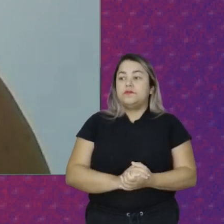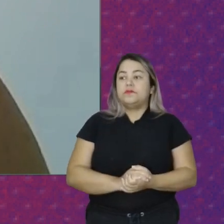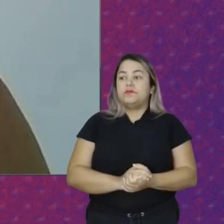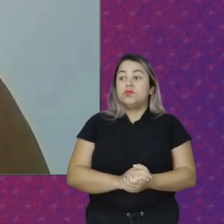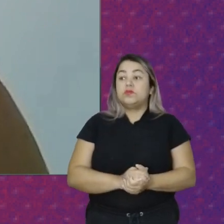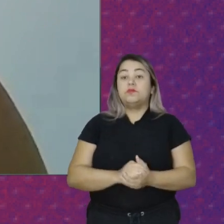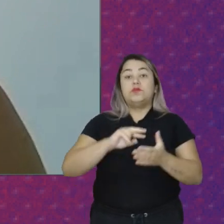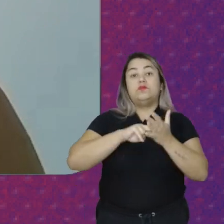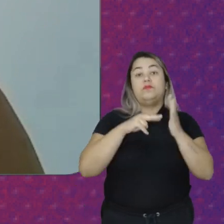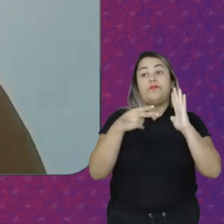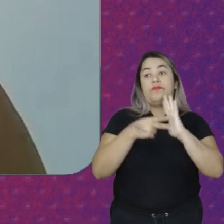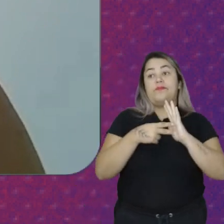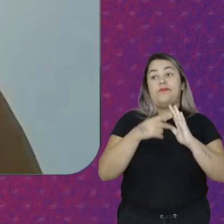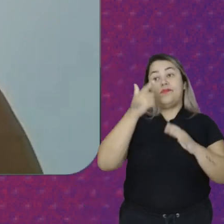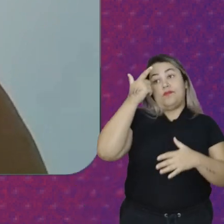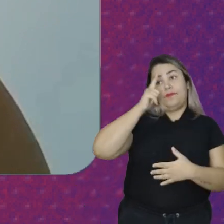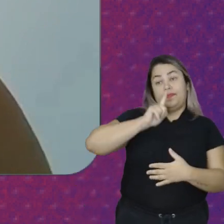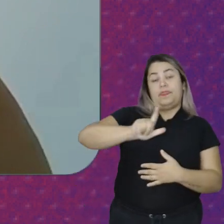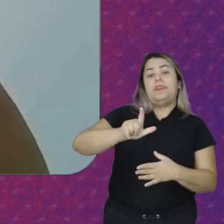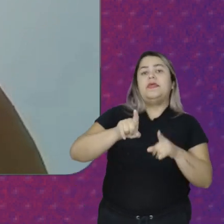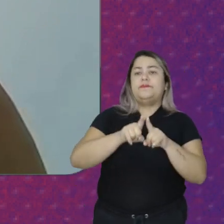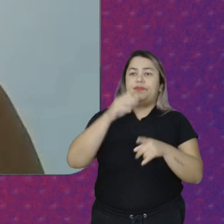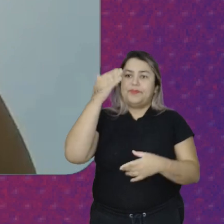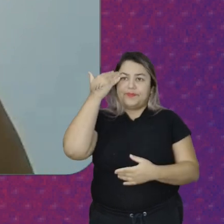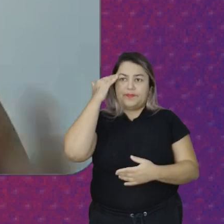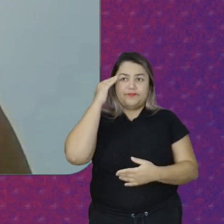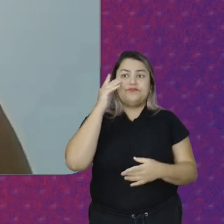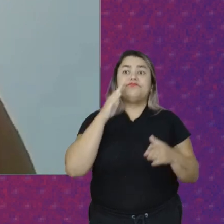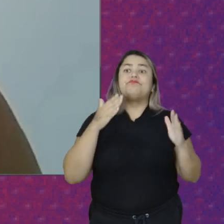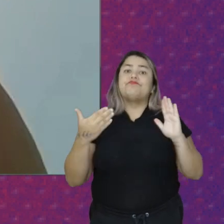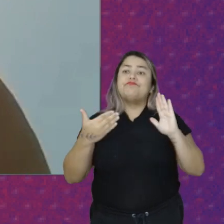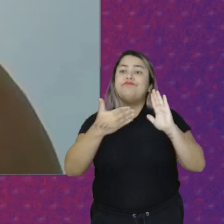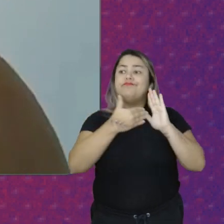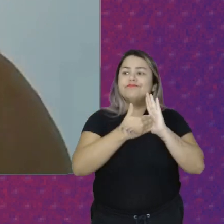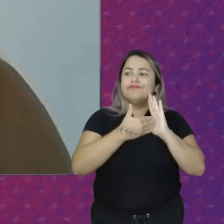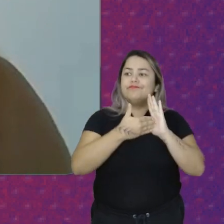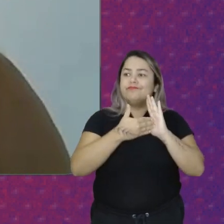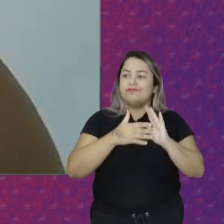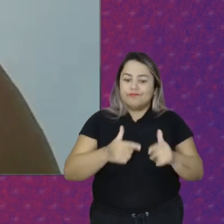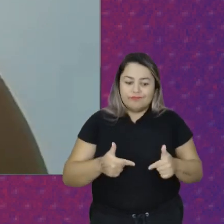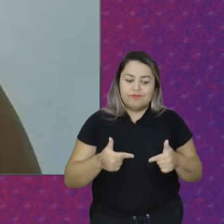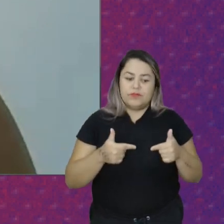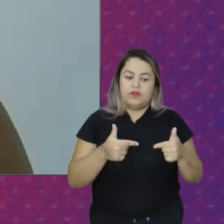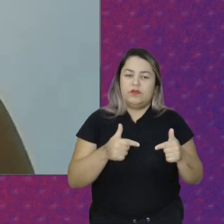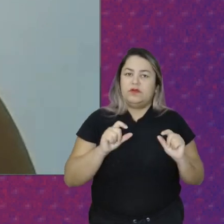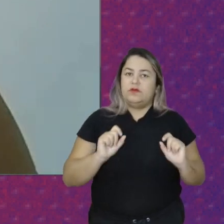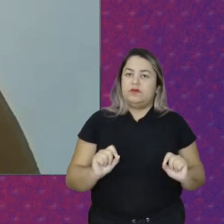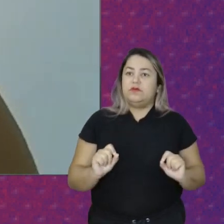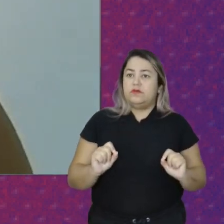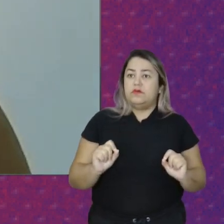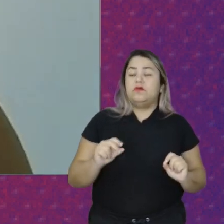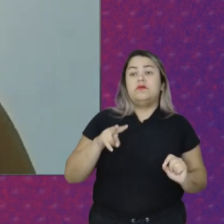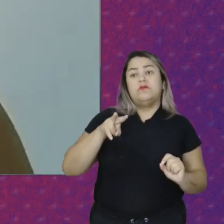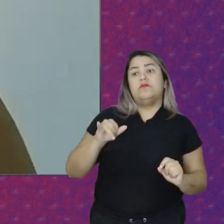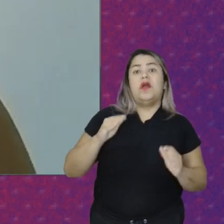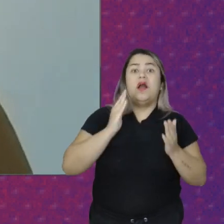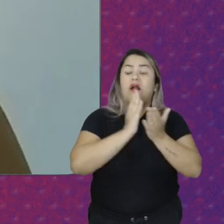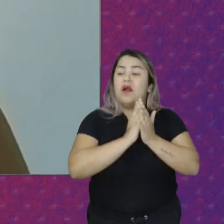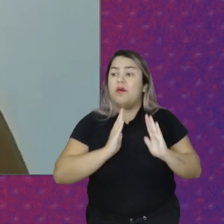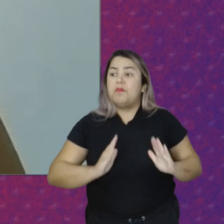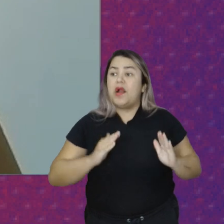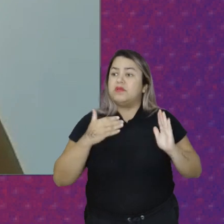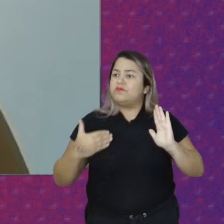no sentido da gente conseguir compreender quais barreiras a gente enfrenta e que forma a gente vai romper essas